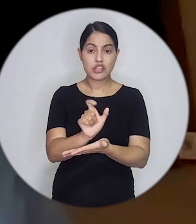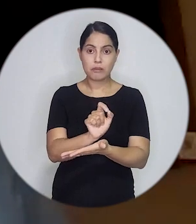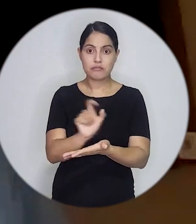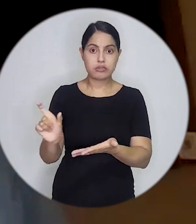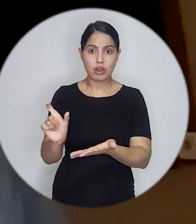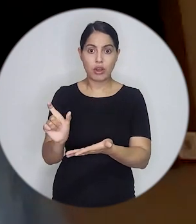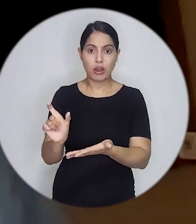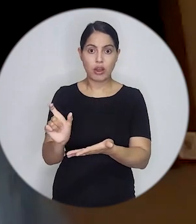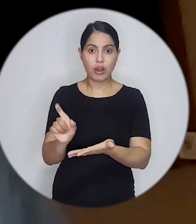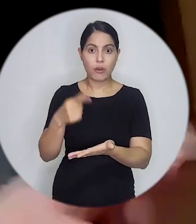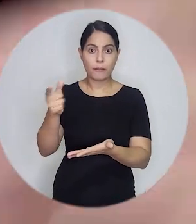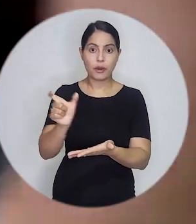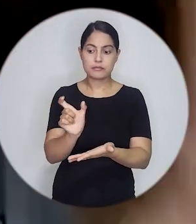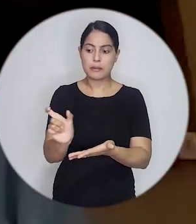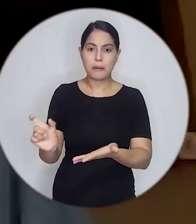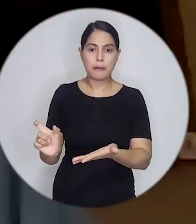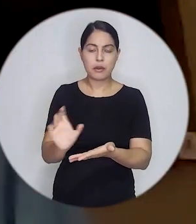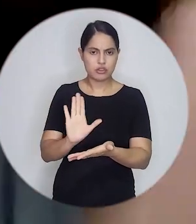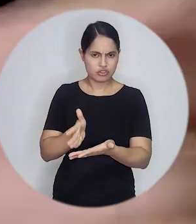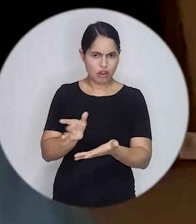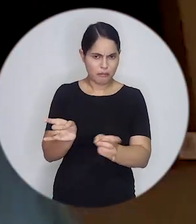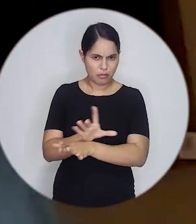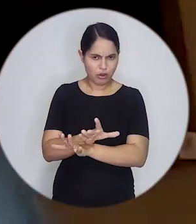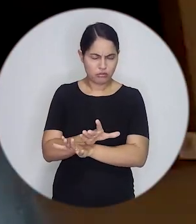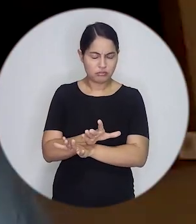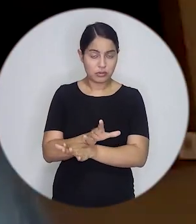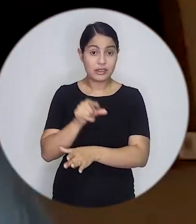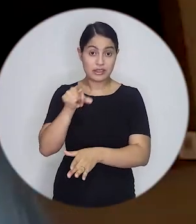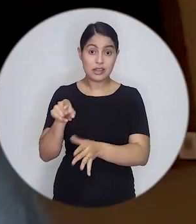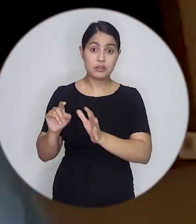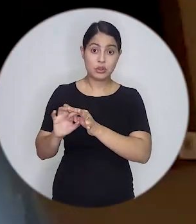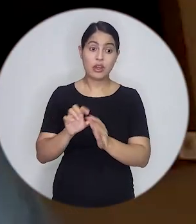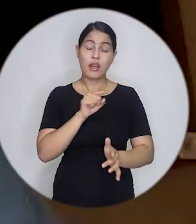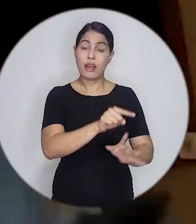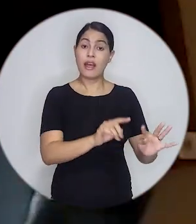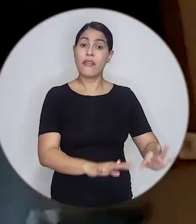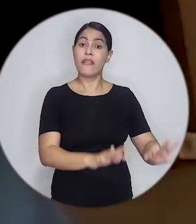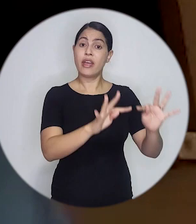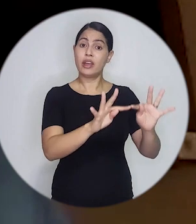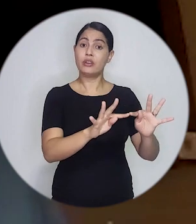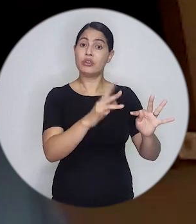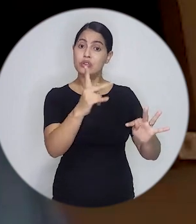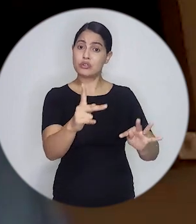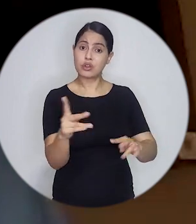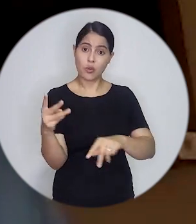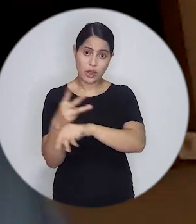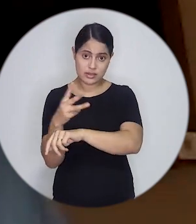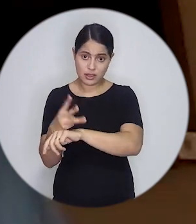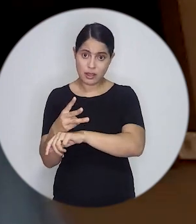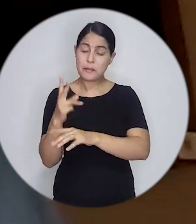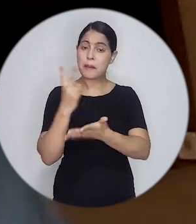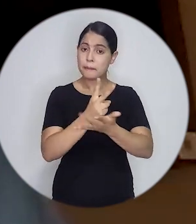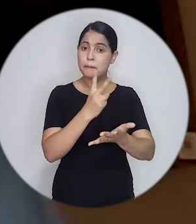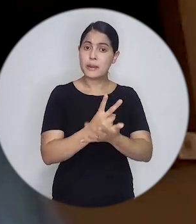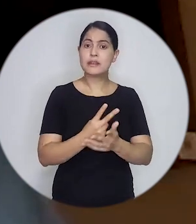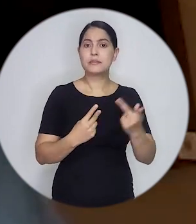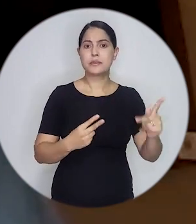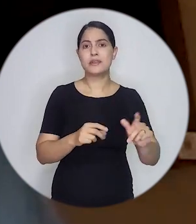já aparece pronta, ou a palavra seguinte já aparece pronta. Essa tecnologia que está no seu WhatsApp que